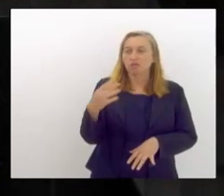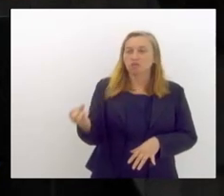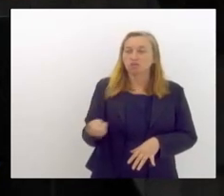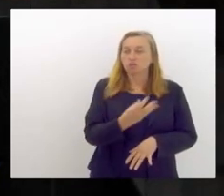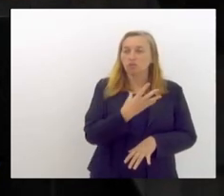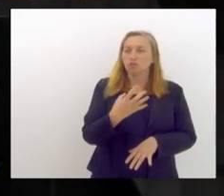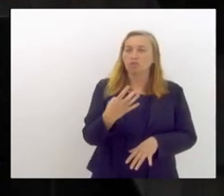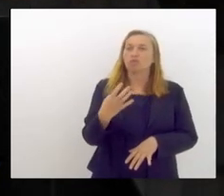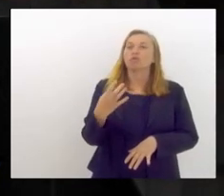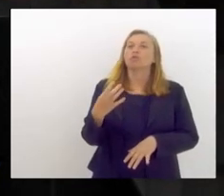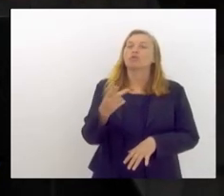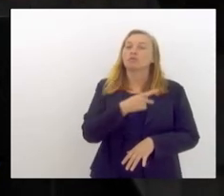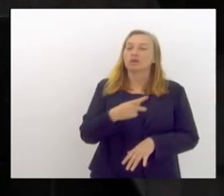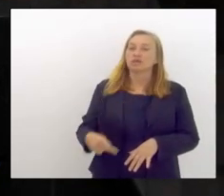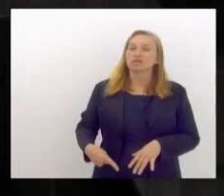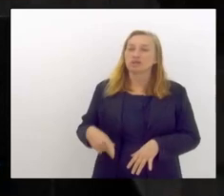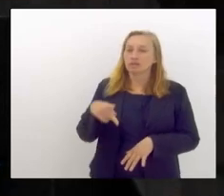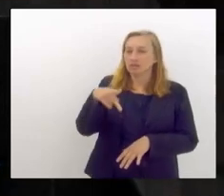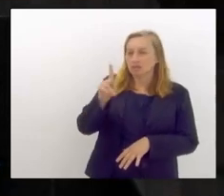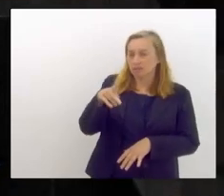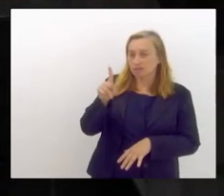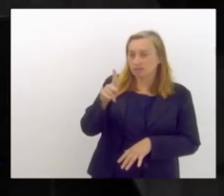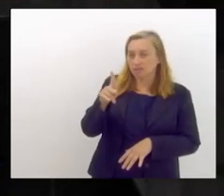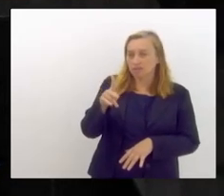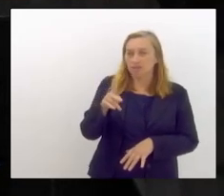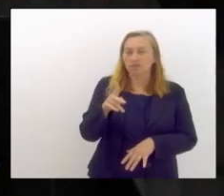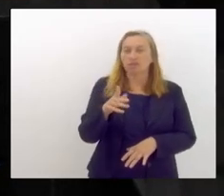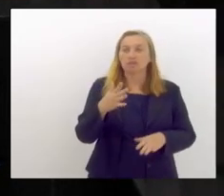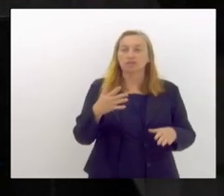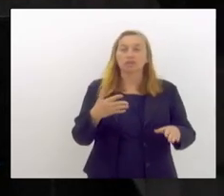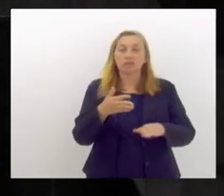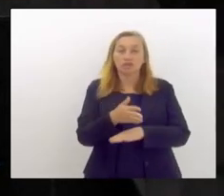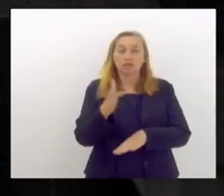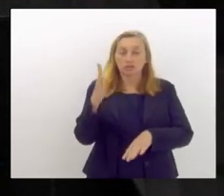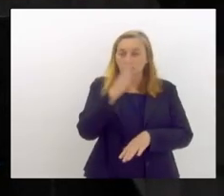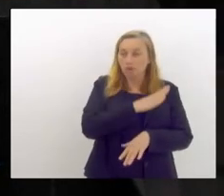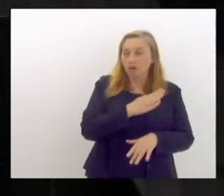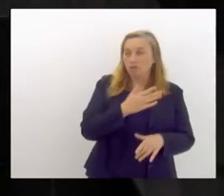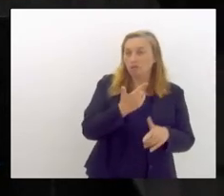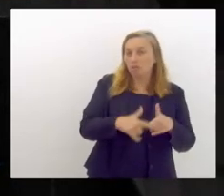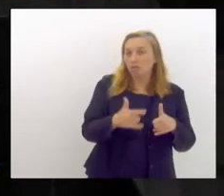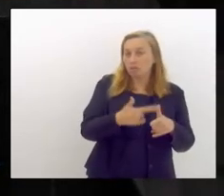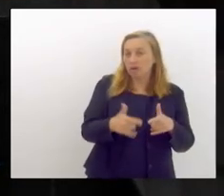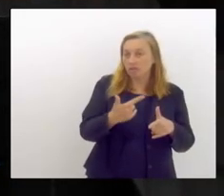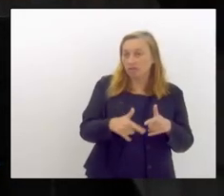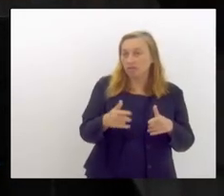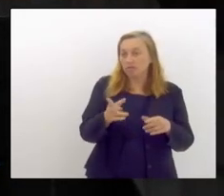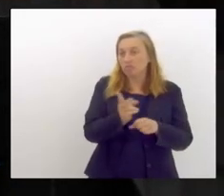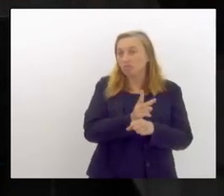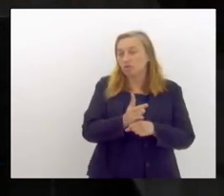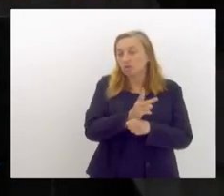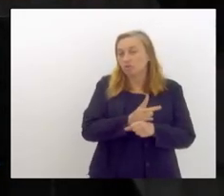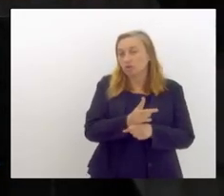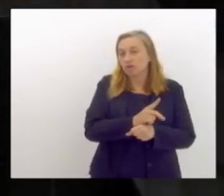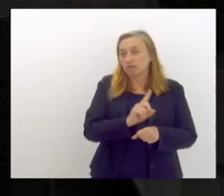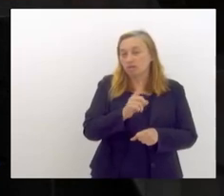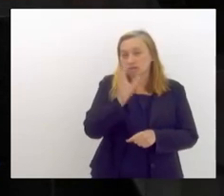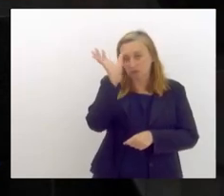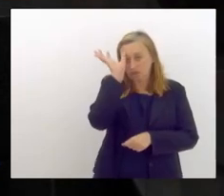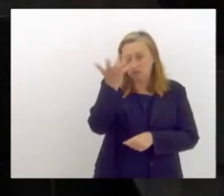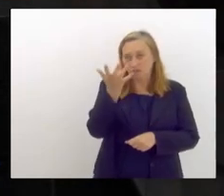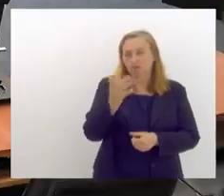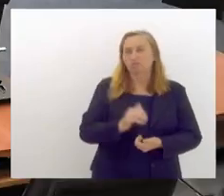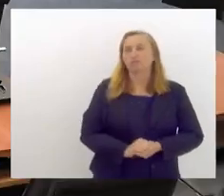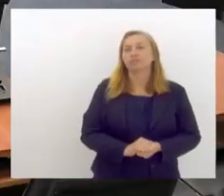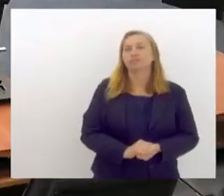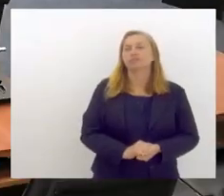mal no governo, já criando problemas quando deveria estar buscando soluções. Muito obrigado, senhor